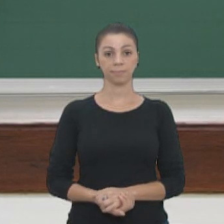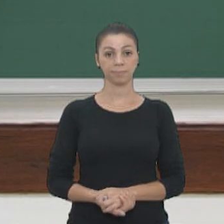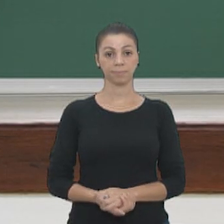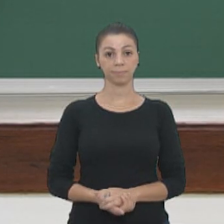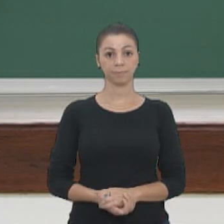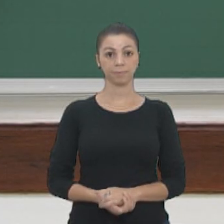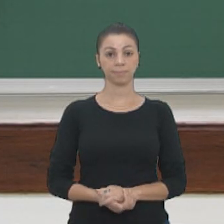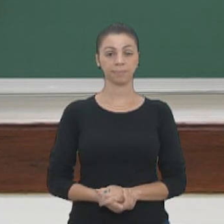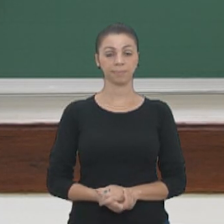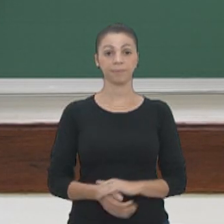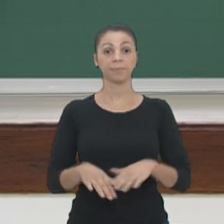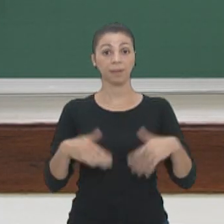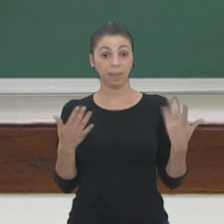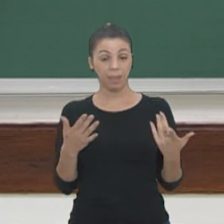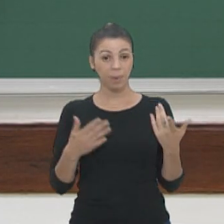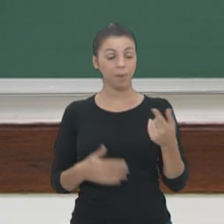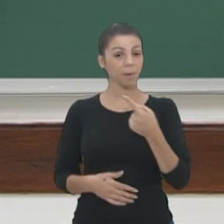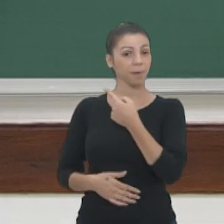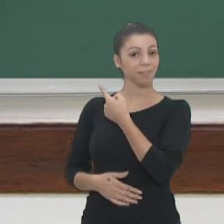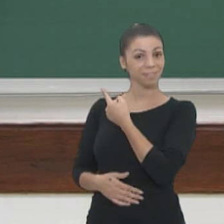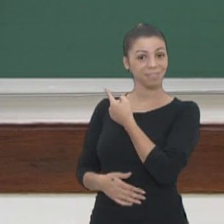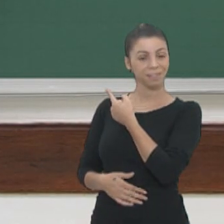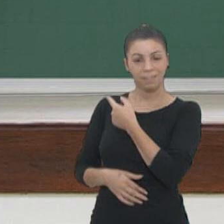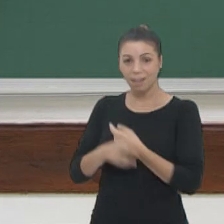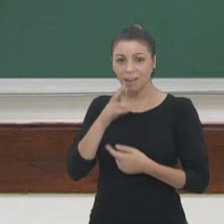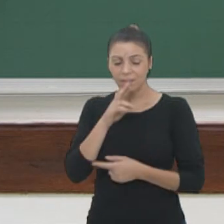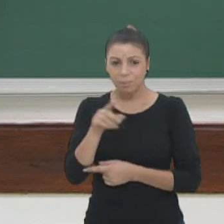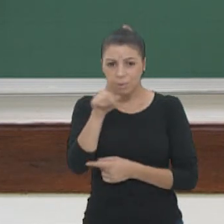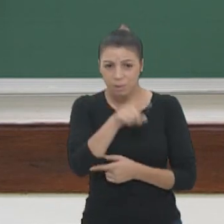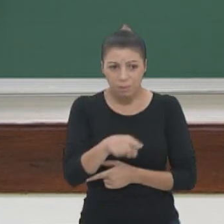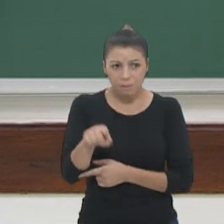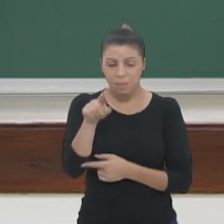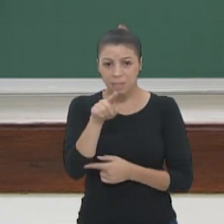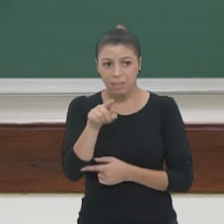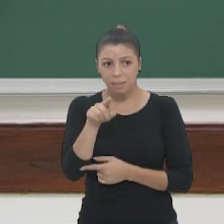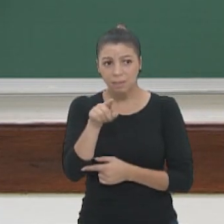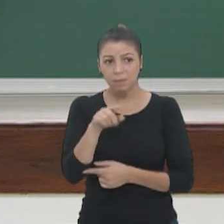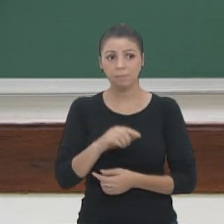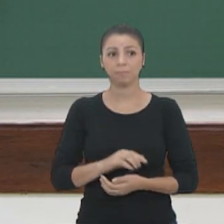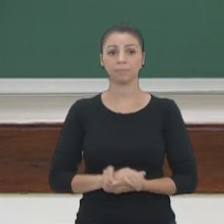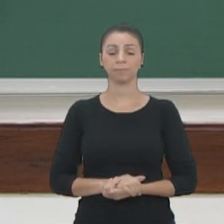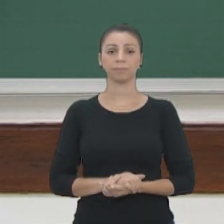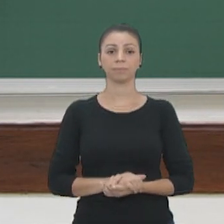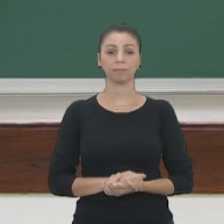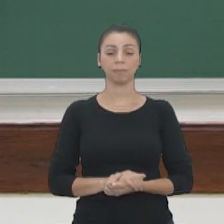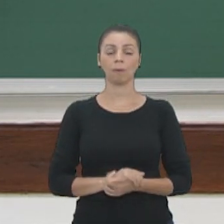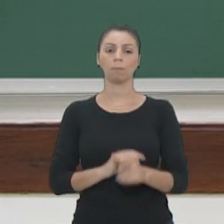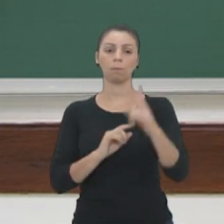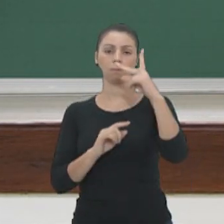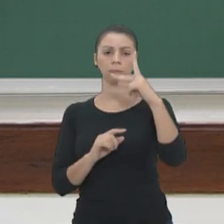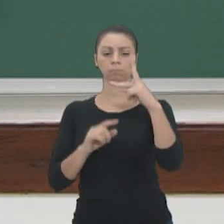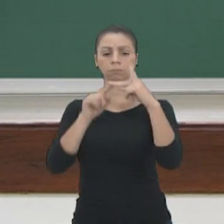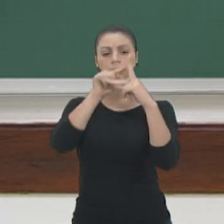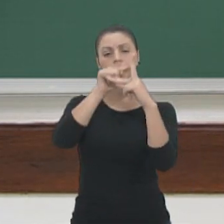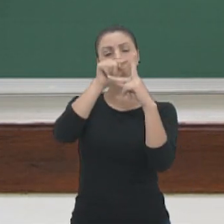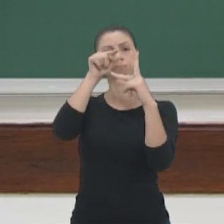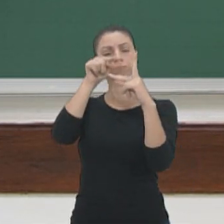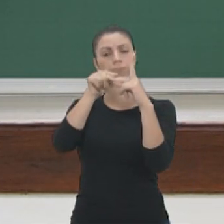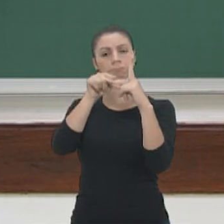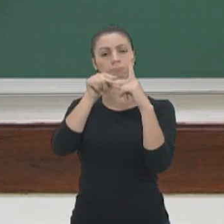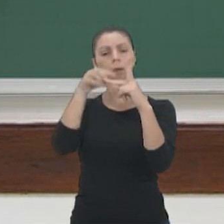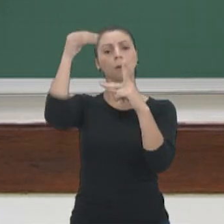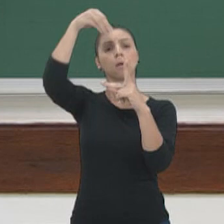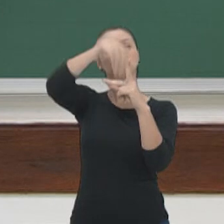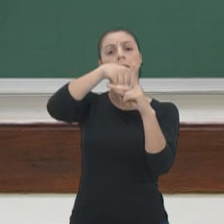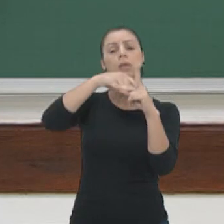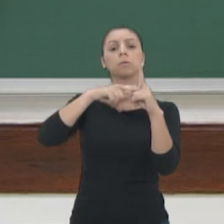Então, olha lá, qual foi a resposta de vocês? Vamos ver? No triângulo retângulo, um ângulo interno é